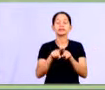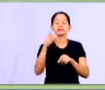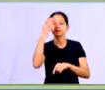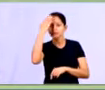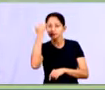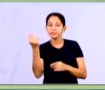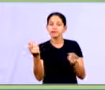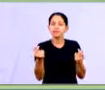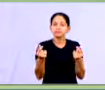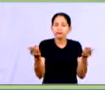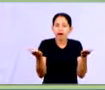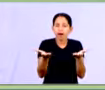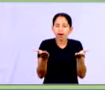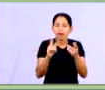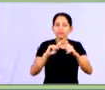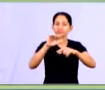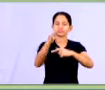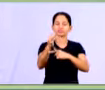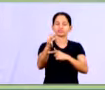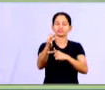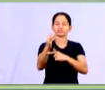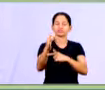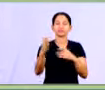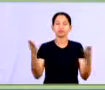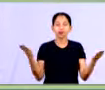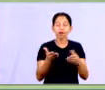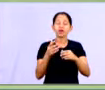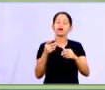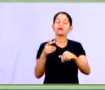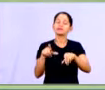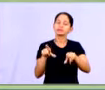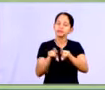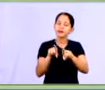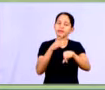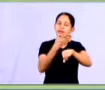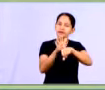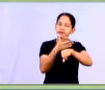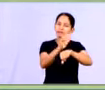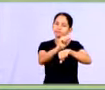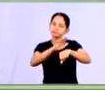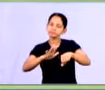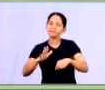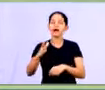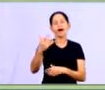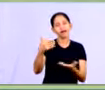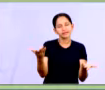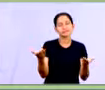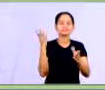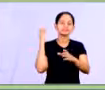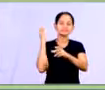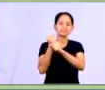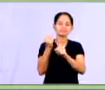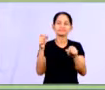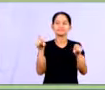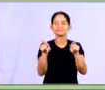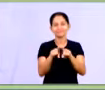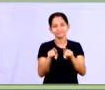futuro líquido e payback. Vamos ainda ter atividade de sala e revisão. Ok.